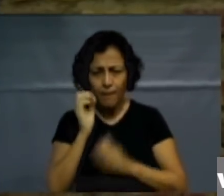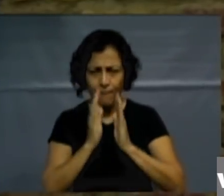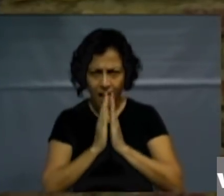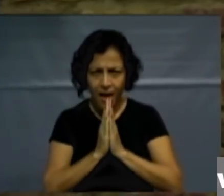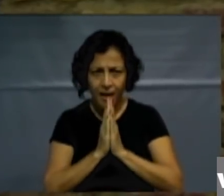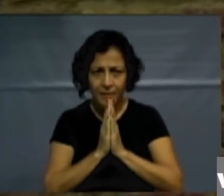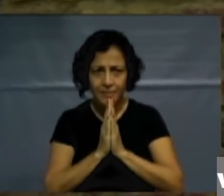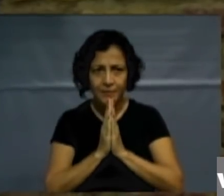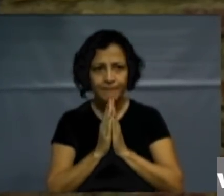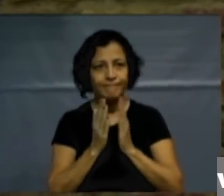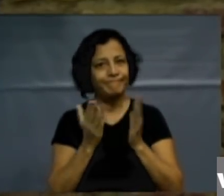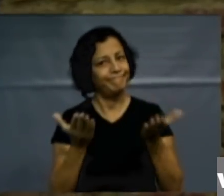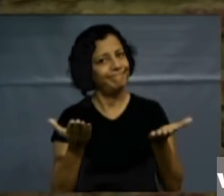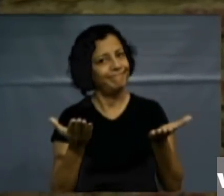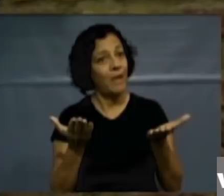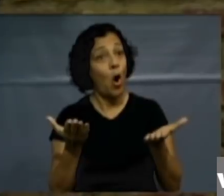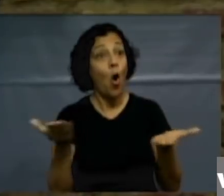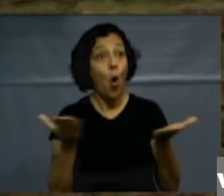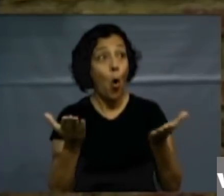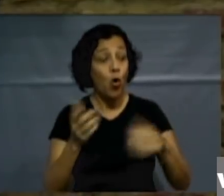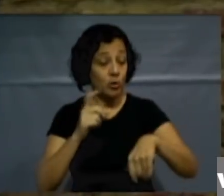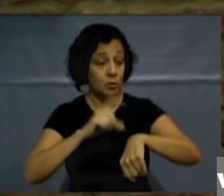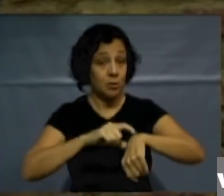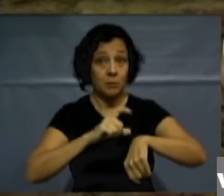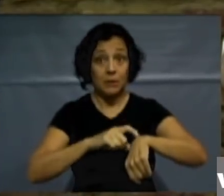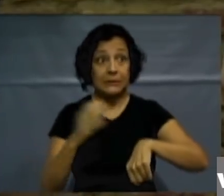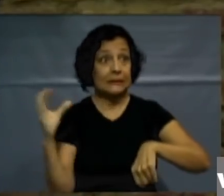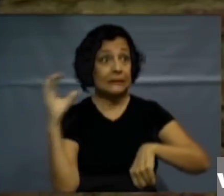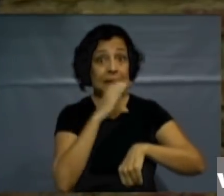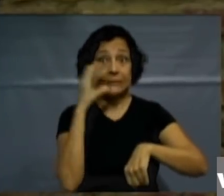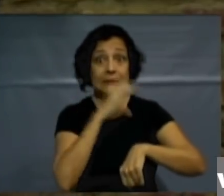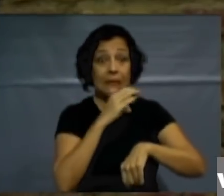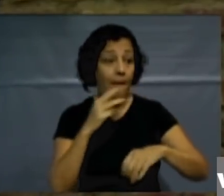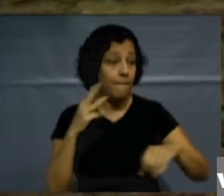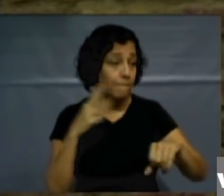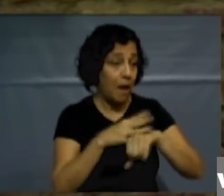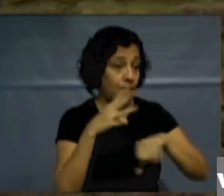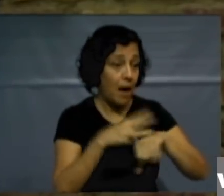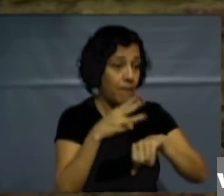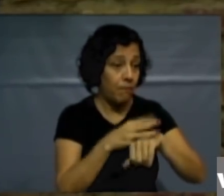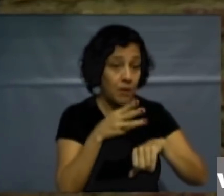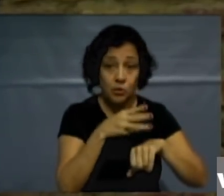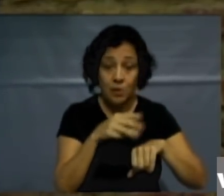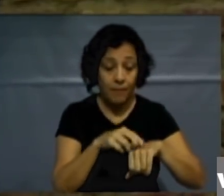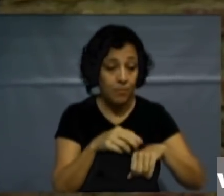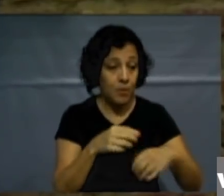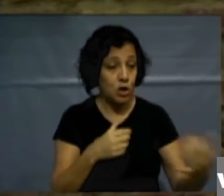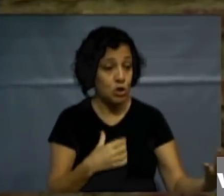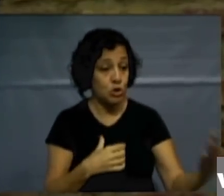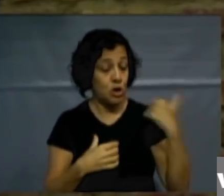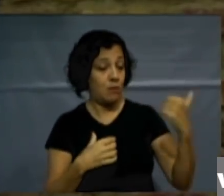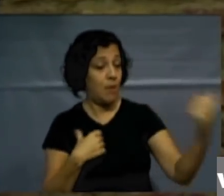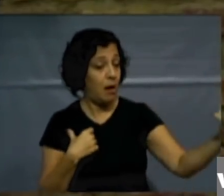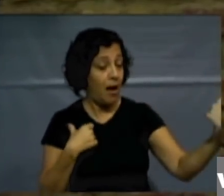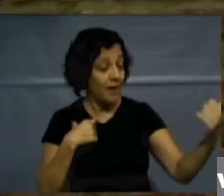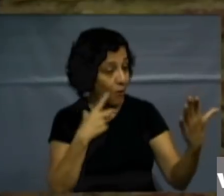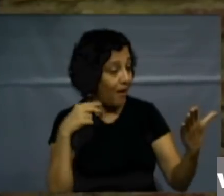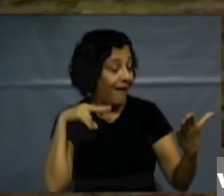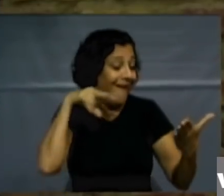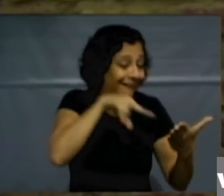Nos tempos hoje tão corridos, né? De repente o WhatsApp vai lá e pipipi. Aí já